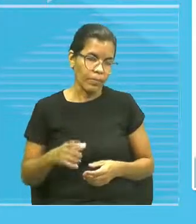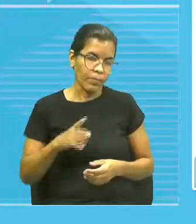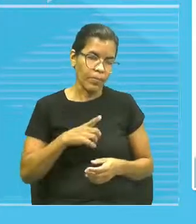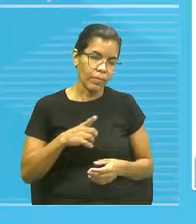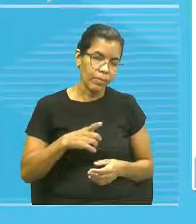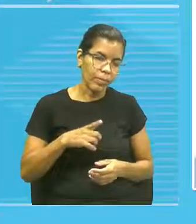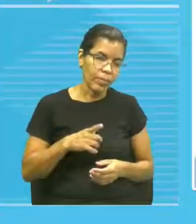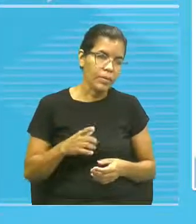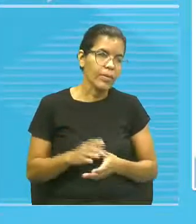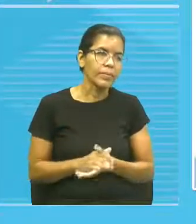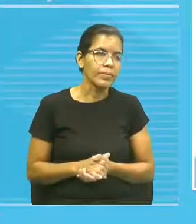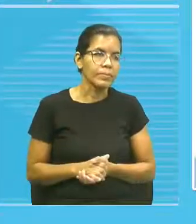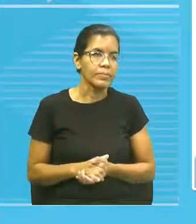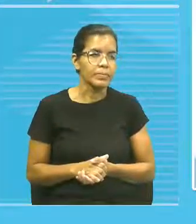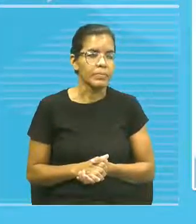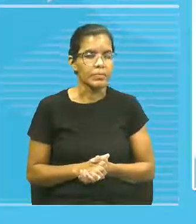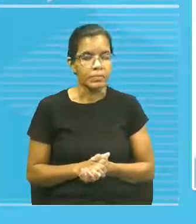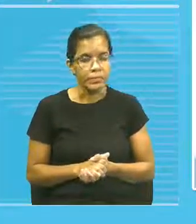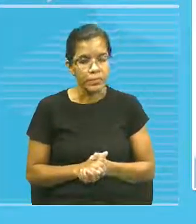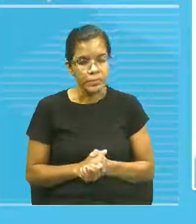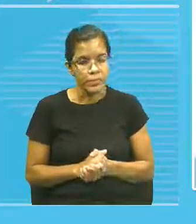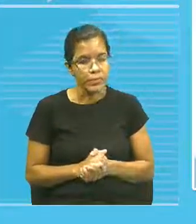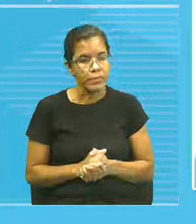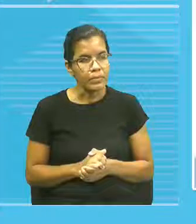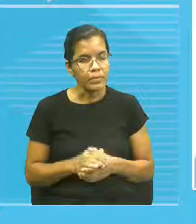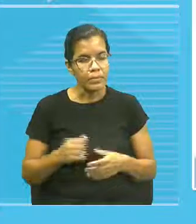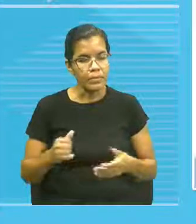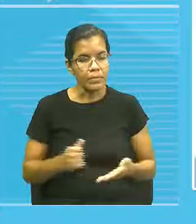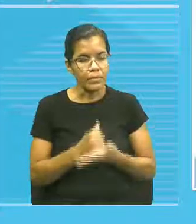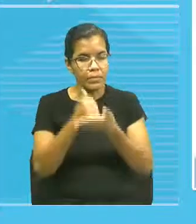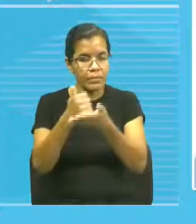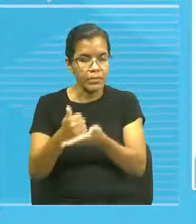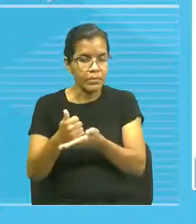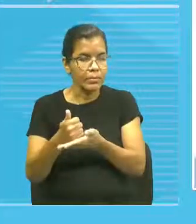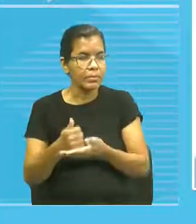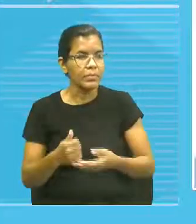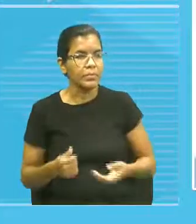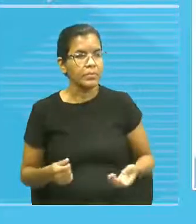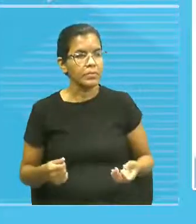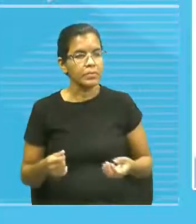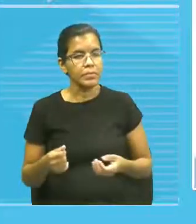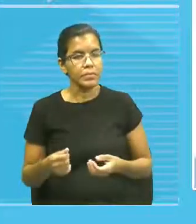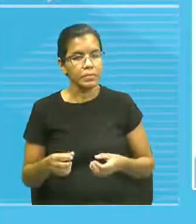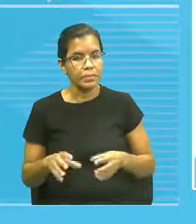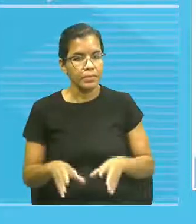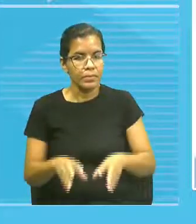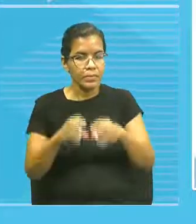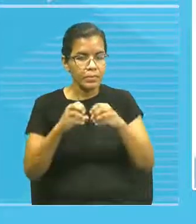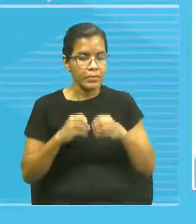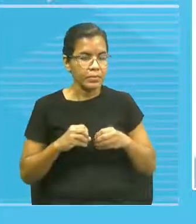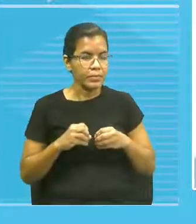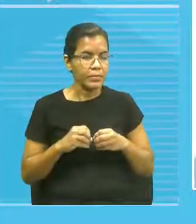tem uma coisa muito básica. O que você consumir